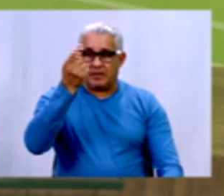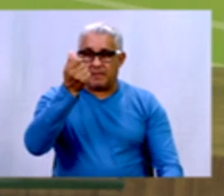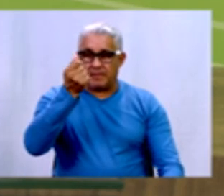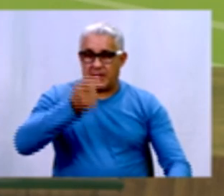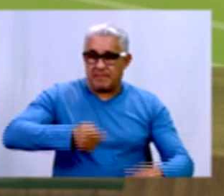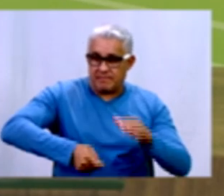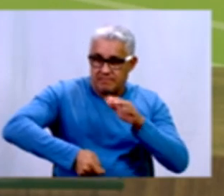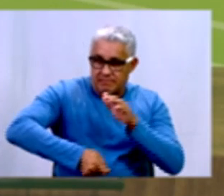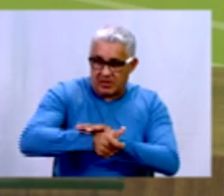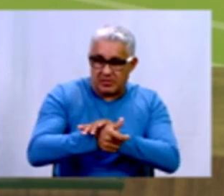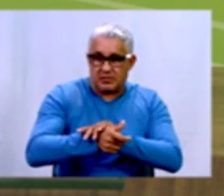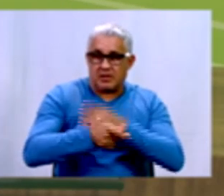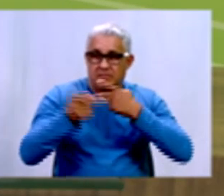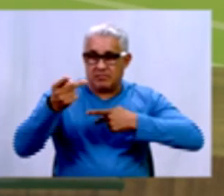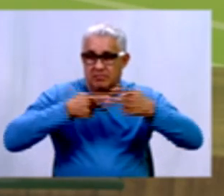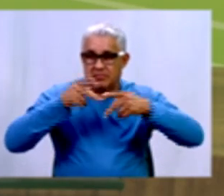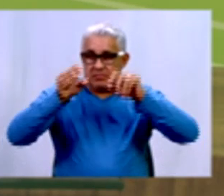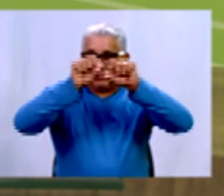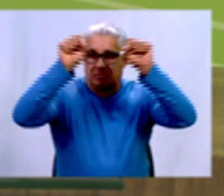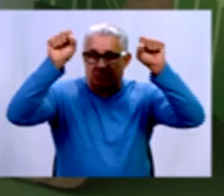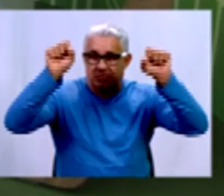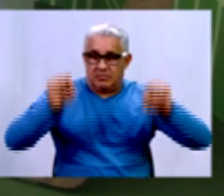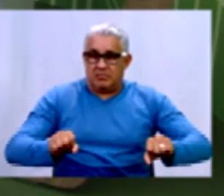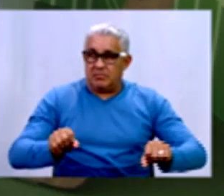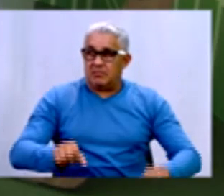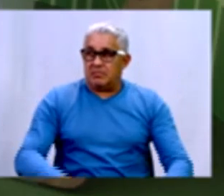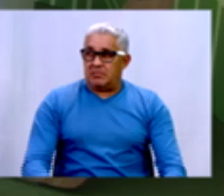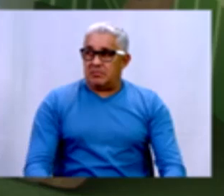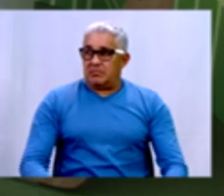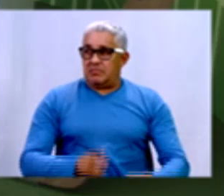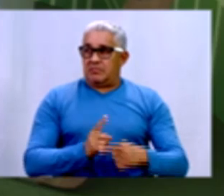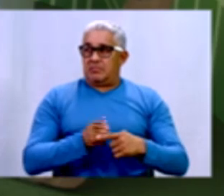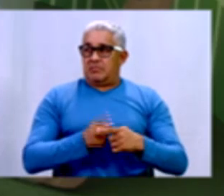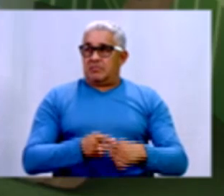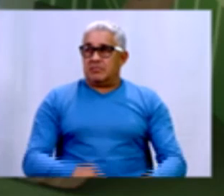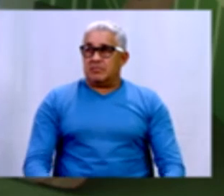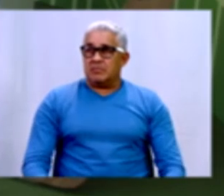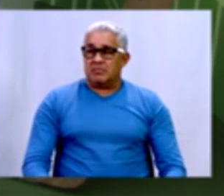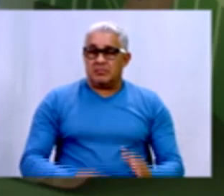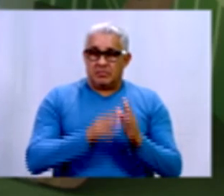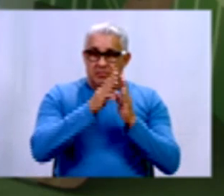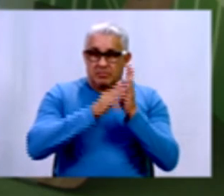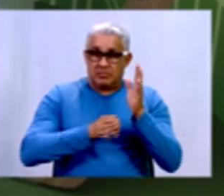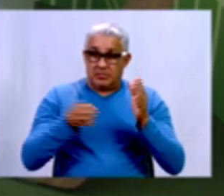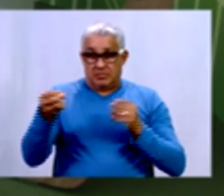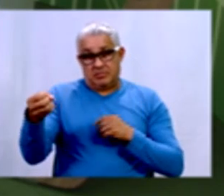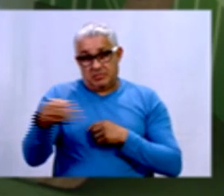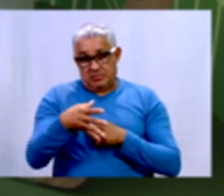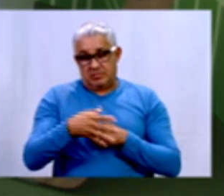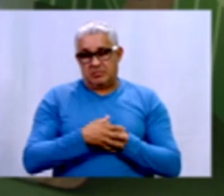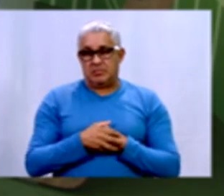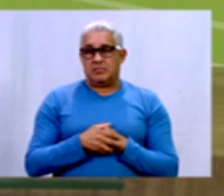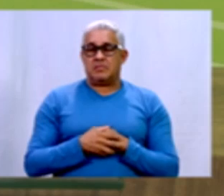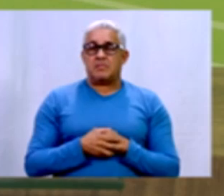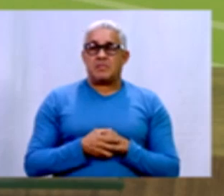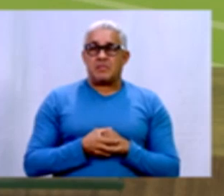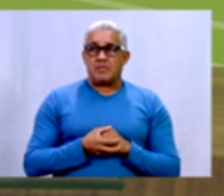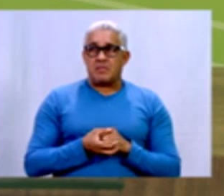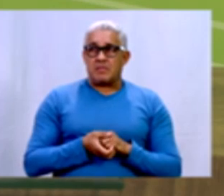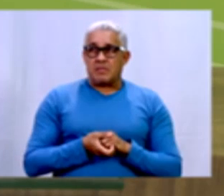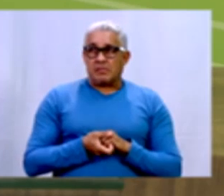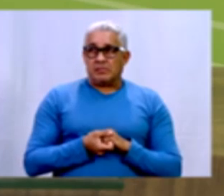de projetar sistemas, né, professor? Isso, professor. Porque é uma metodologia moderna,